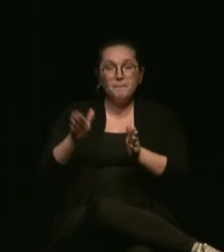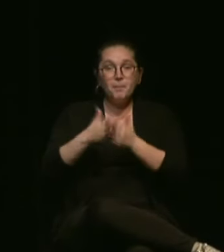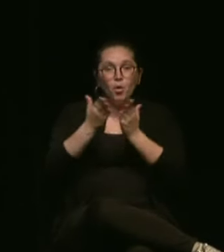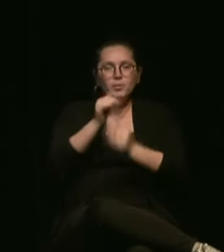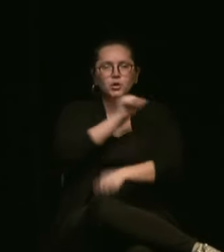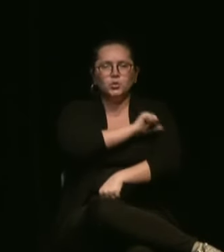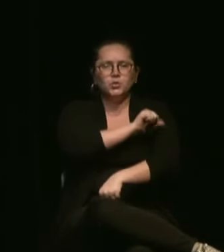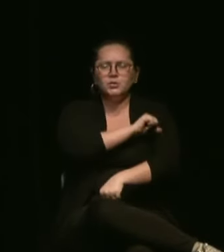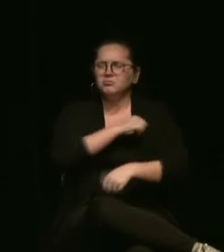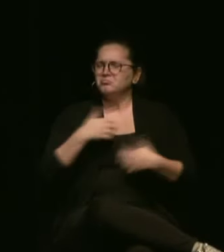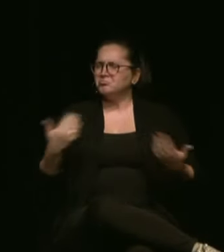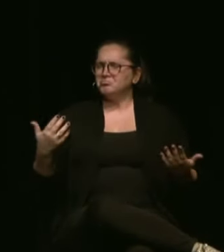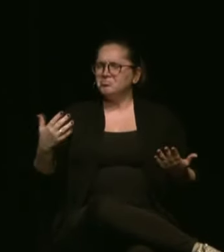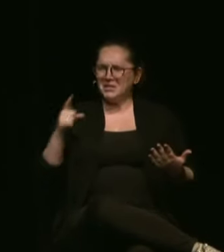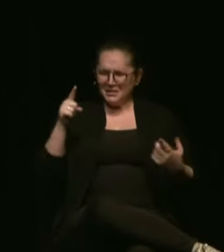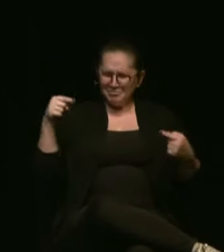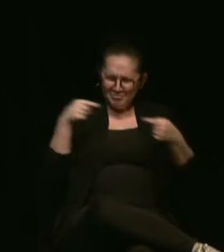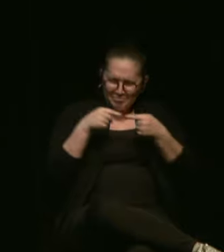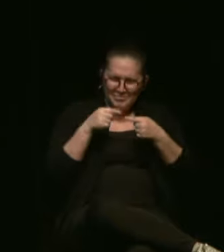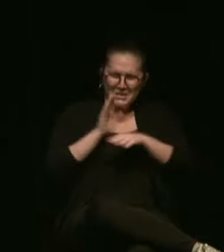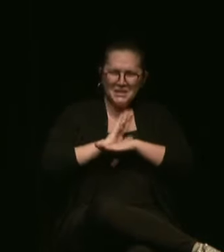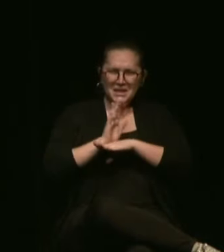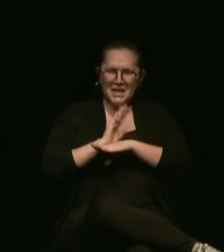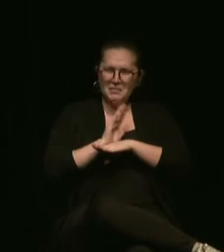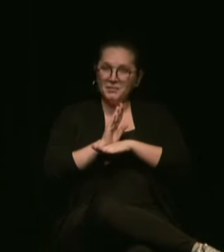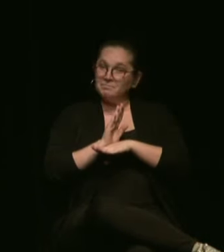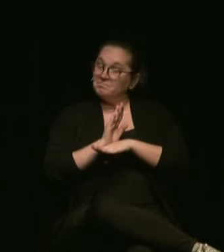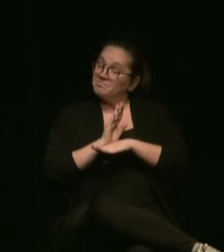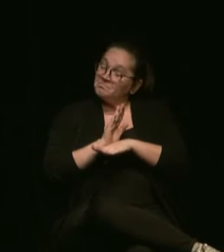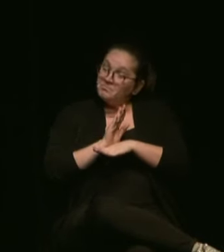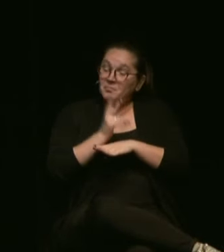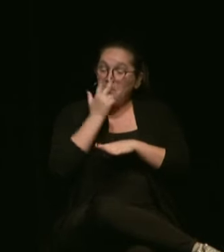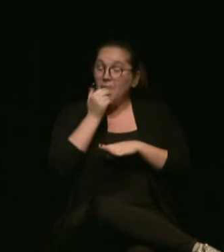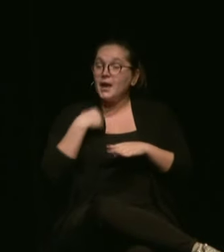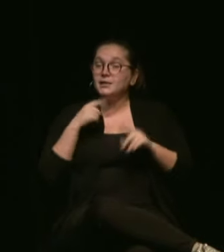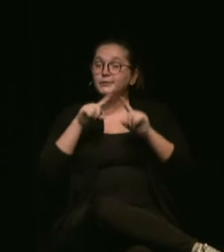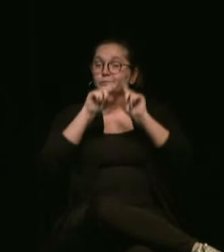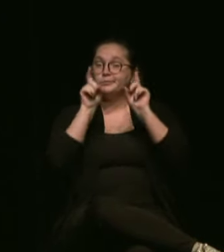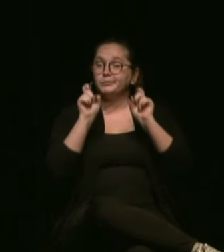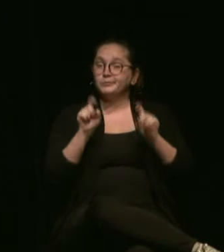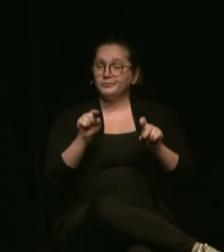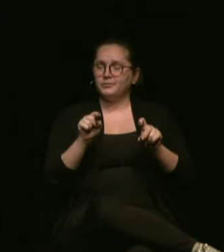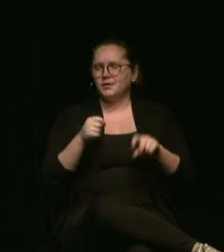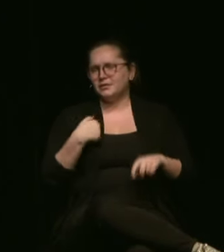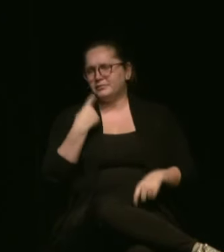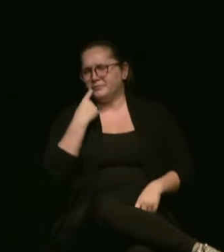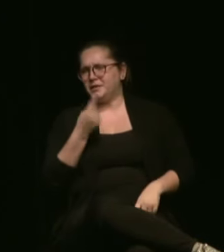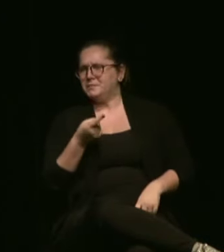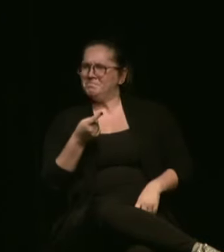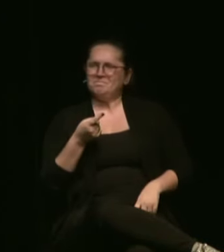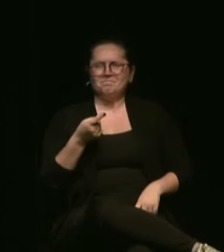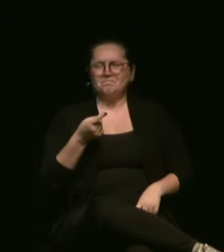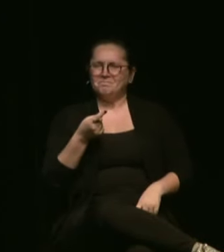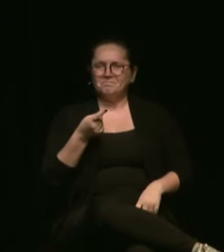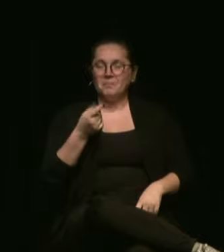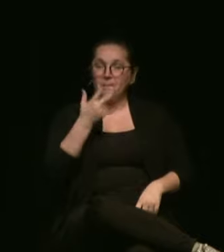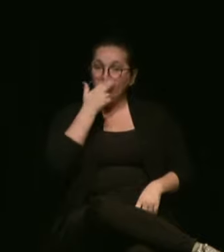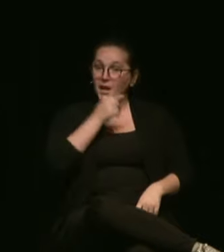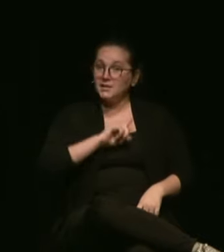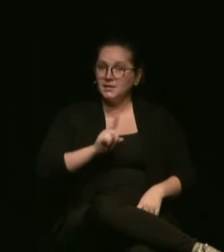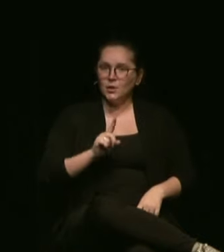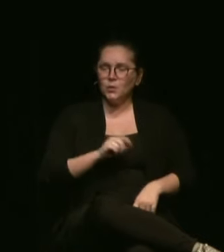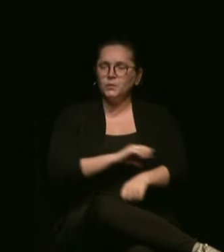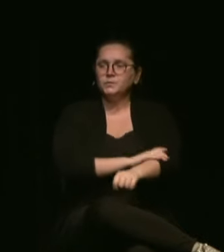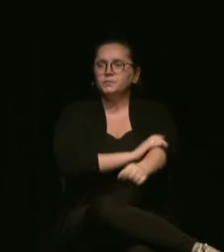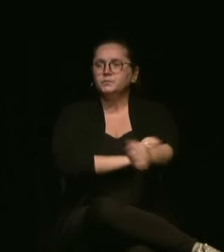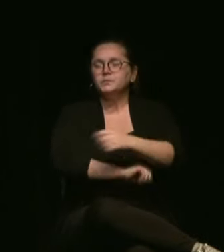está claro. Eu mesmo não sei se eu reconheceria isso como cinema naquele momento, quando o filme foi feito. No entanto, o